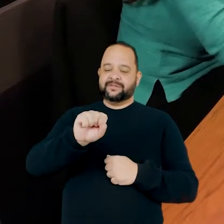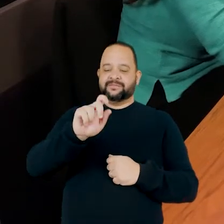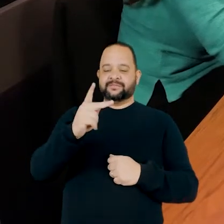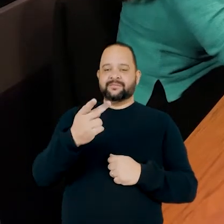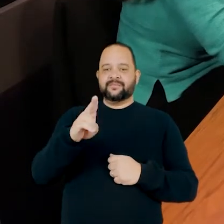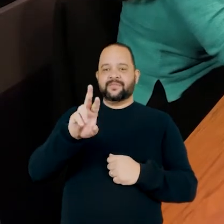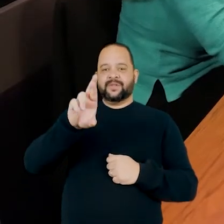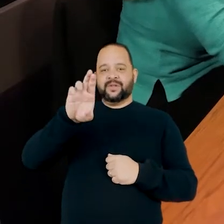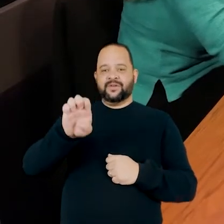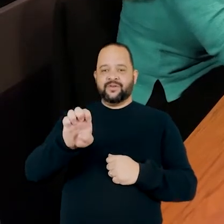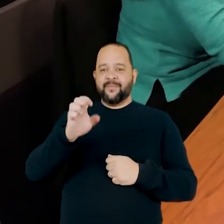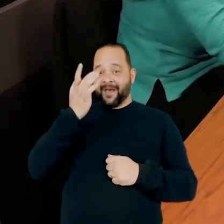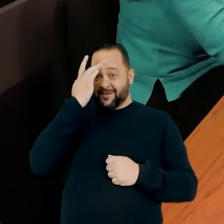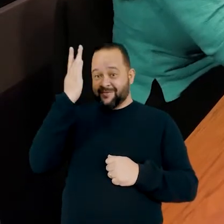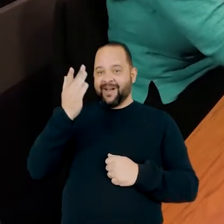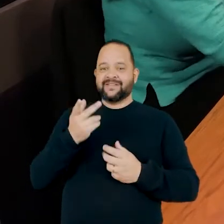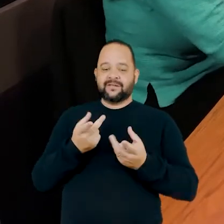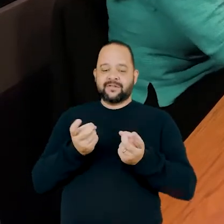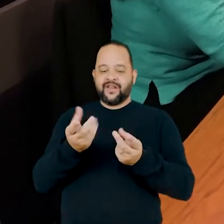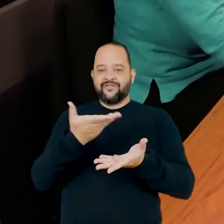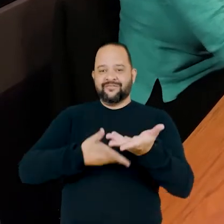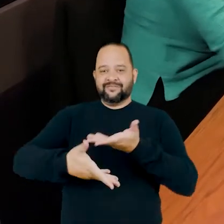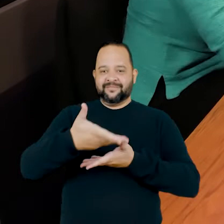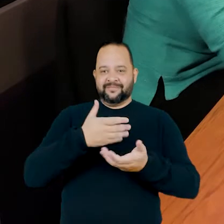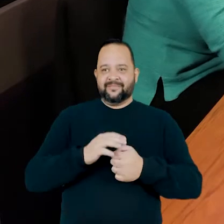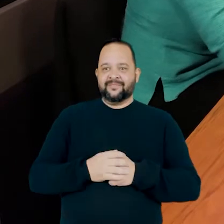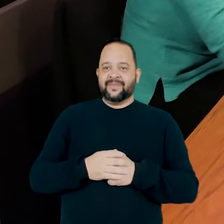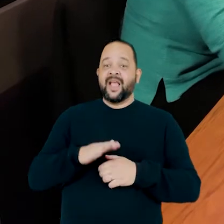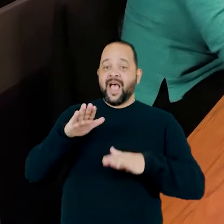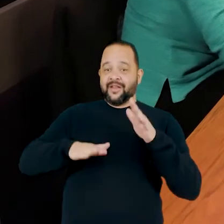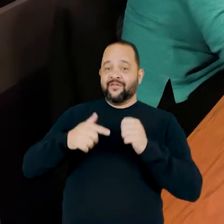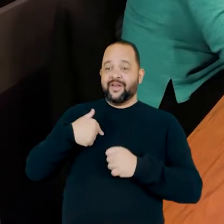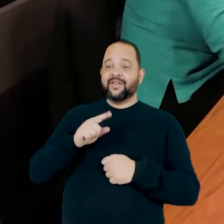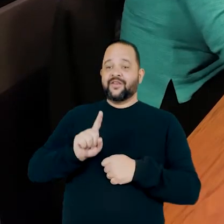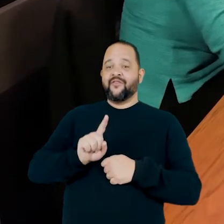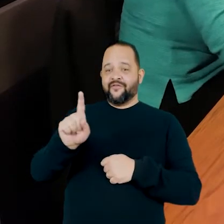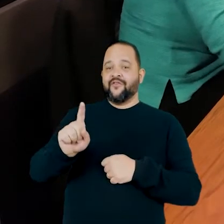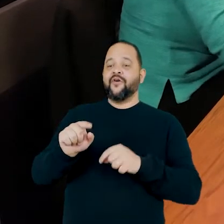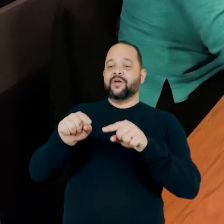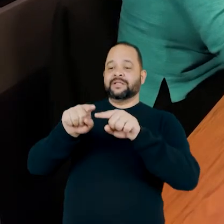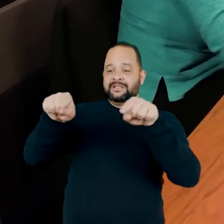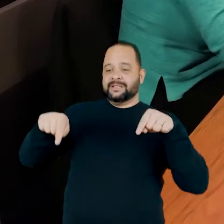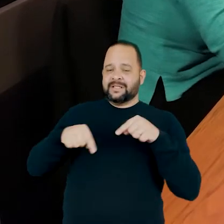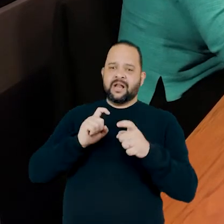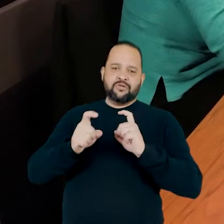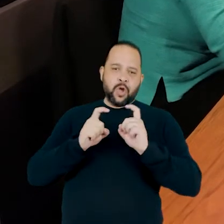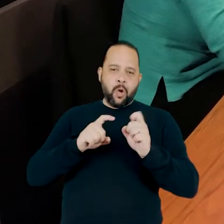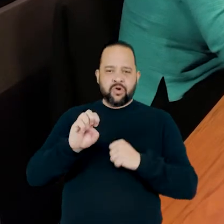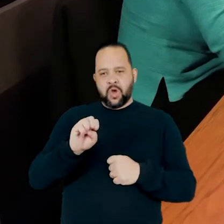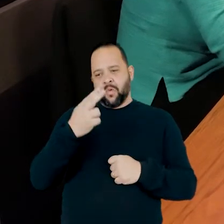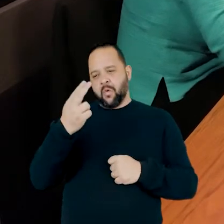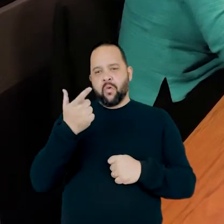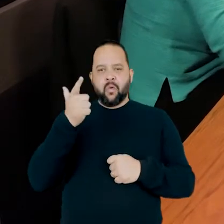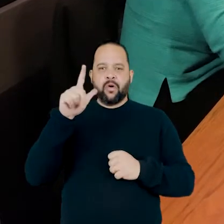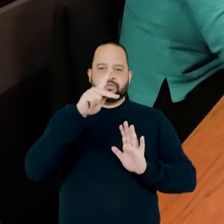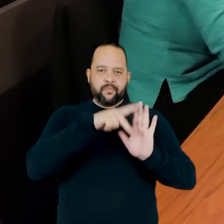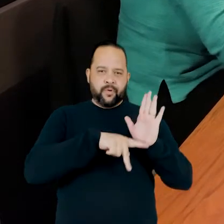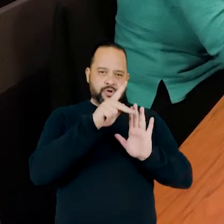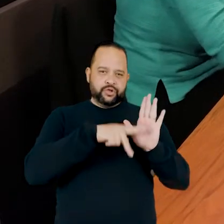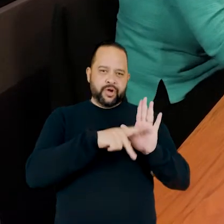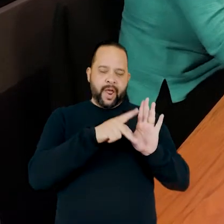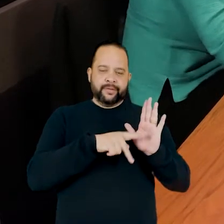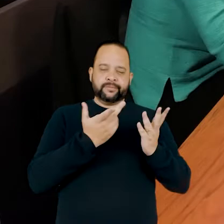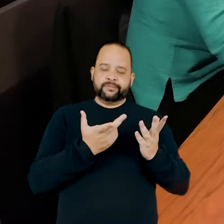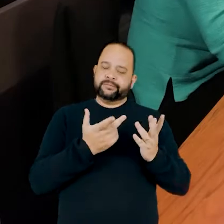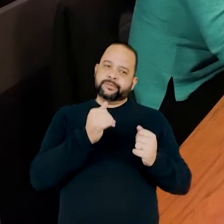Porque um recomenda para o outro. bastante, viu? Às vezes eu vou numa sala de reunião ou em outro projeto corporativo, uma sala de aula,